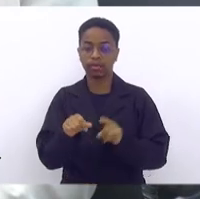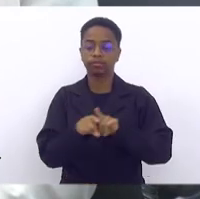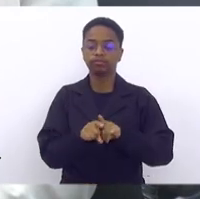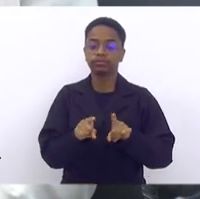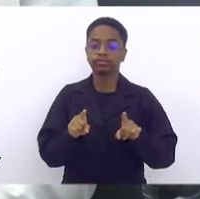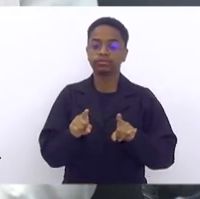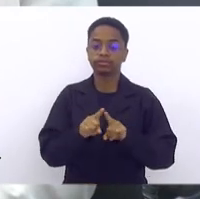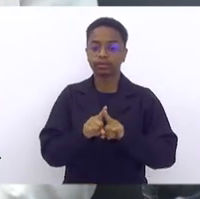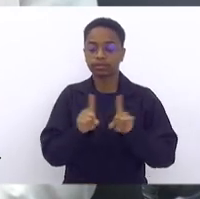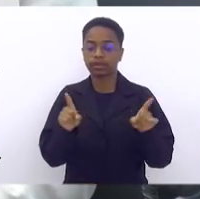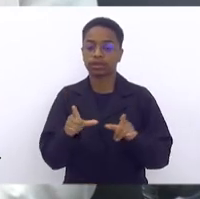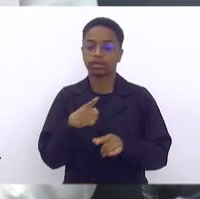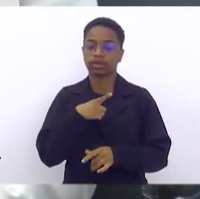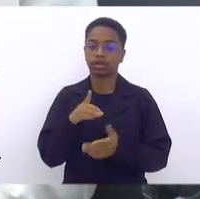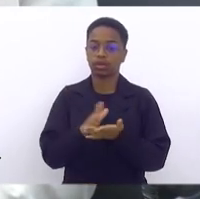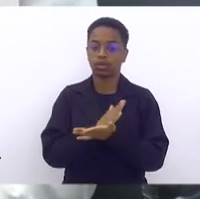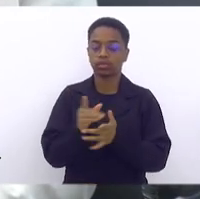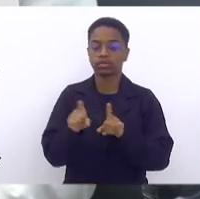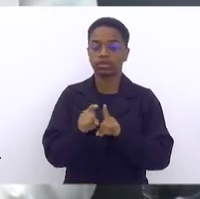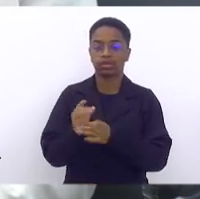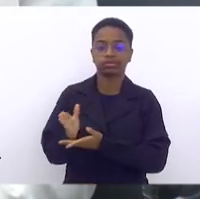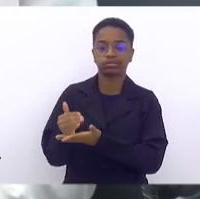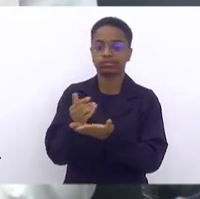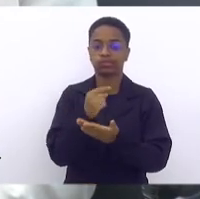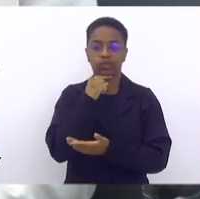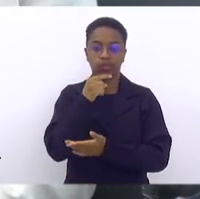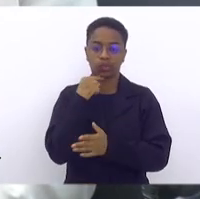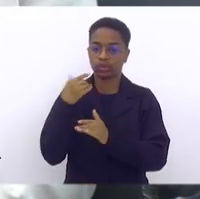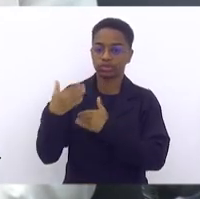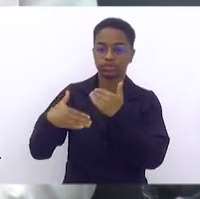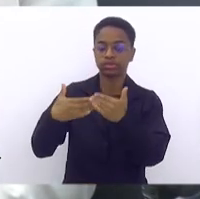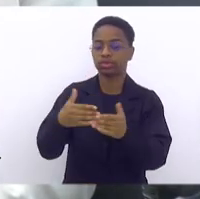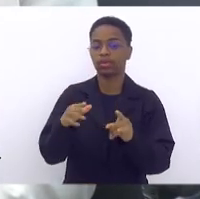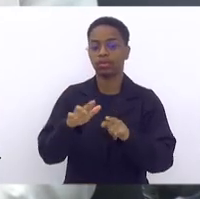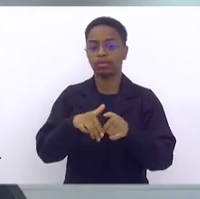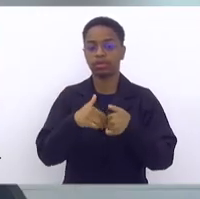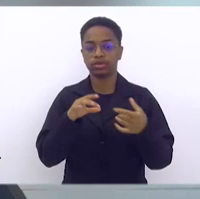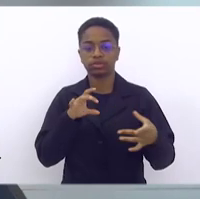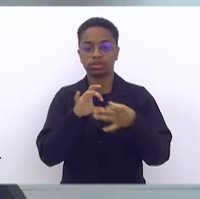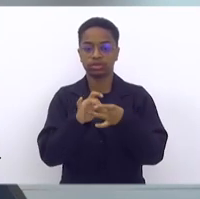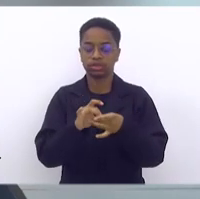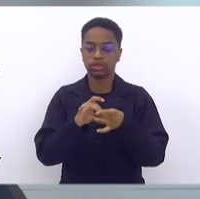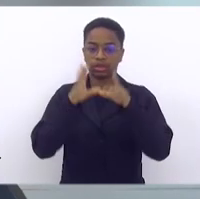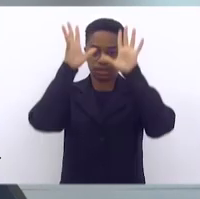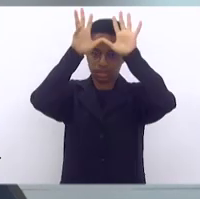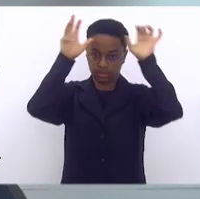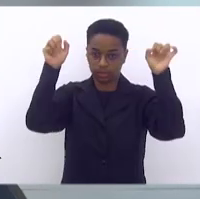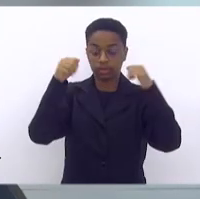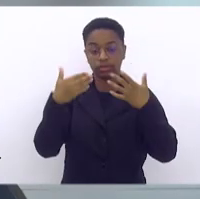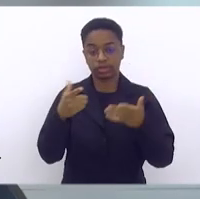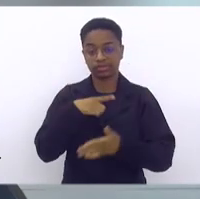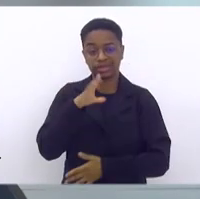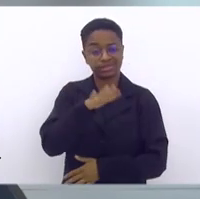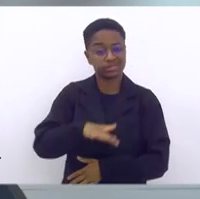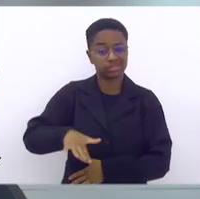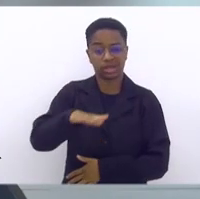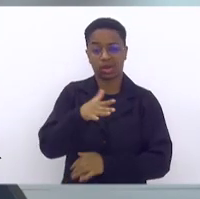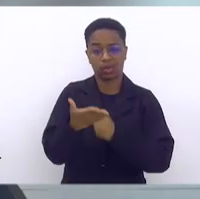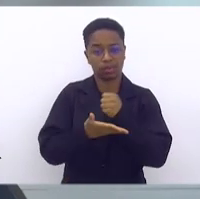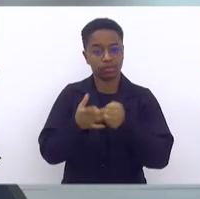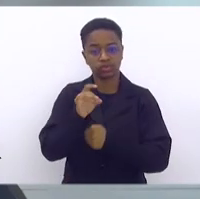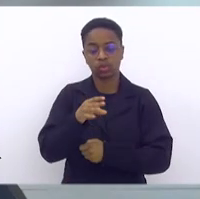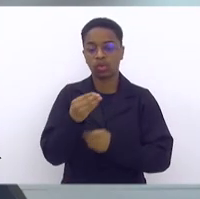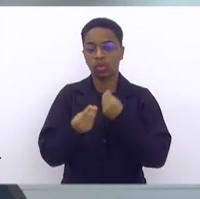de estatística que a gente não conseguiu avançar por conta da integração com o tribunal. Então, dados mais gerais possíveis, perfil da